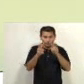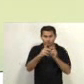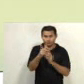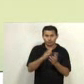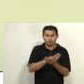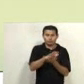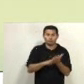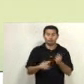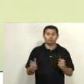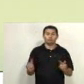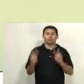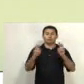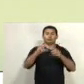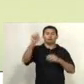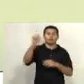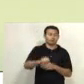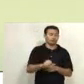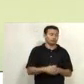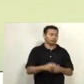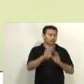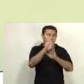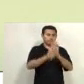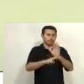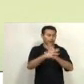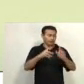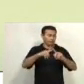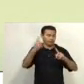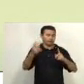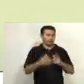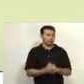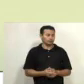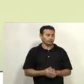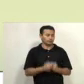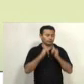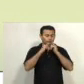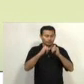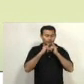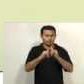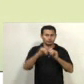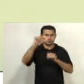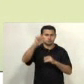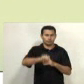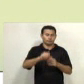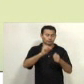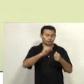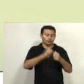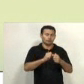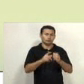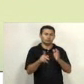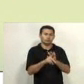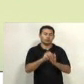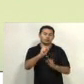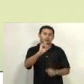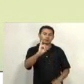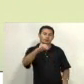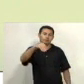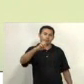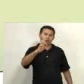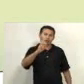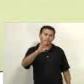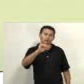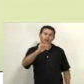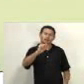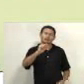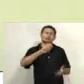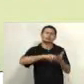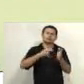tem valor negativo essa tabela, tá? Mas os dados negativos são feitos por simetria. O que quer dizer isso,